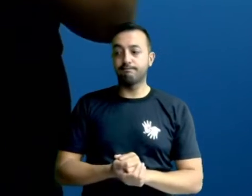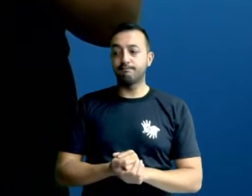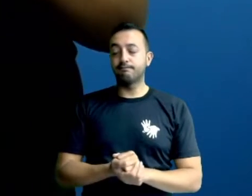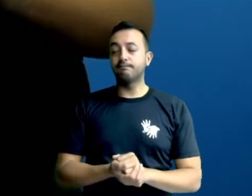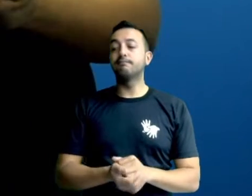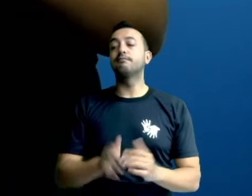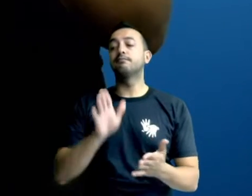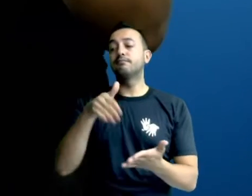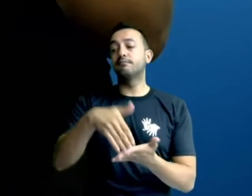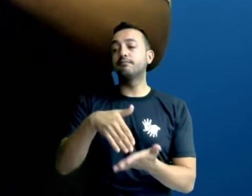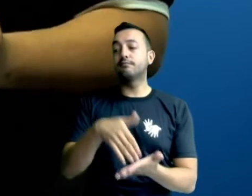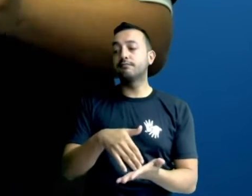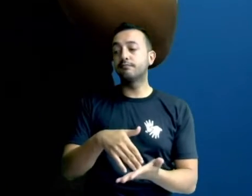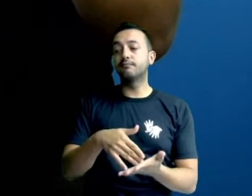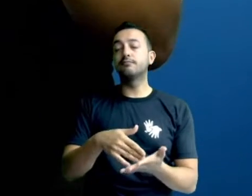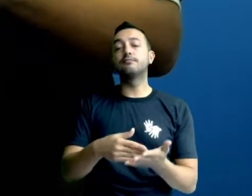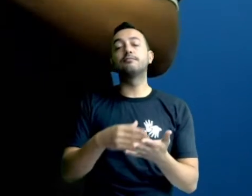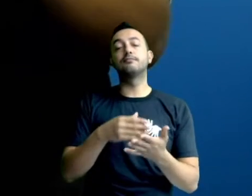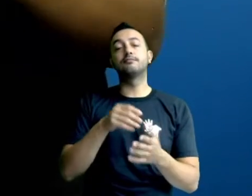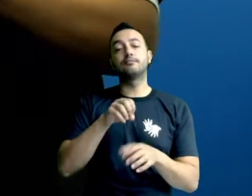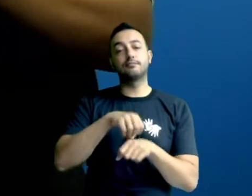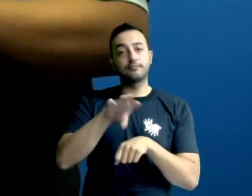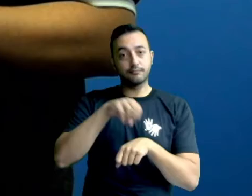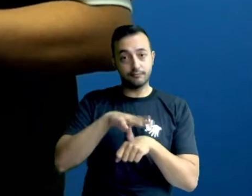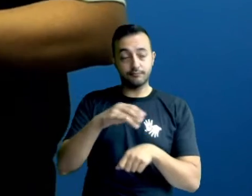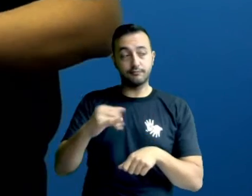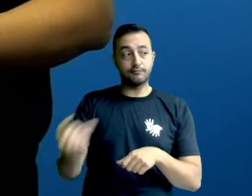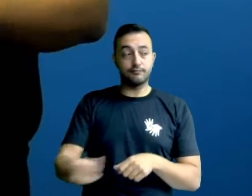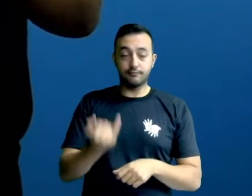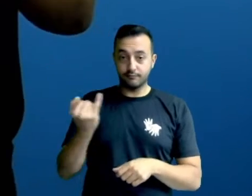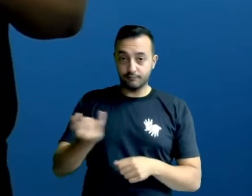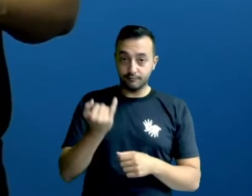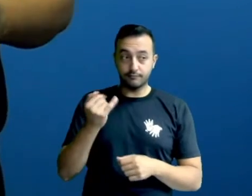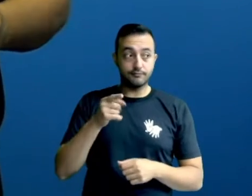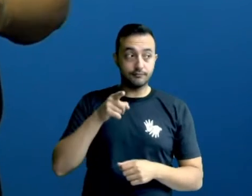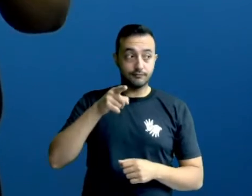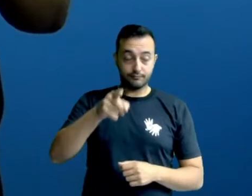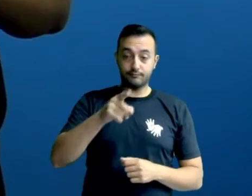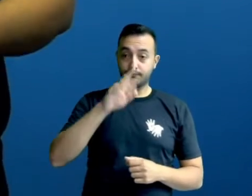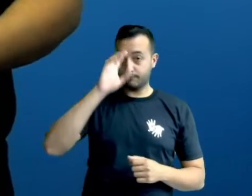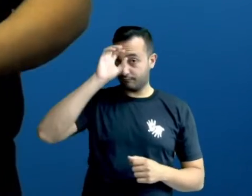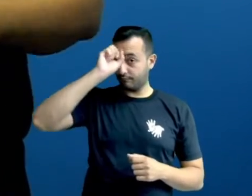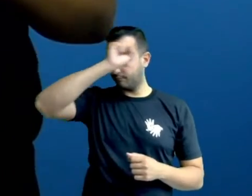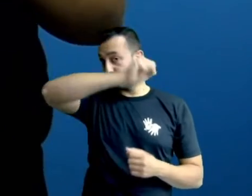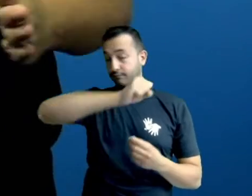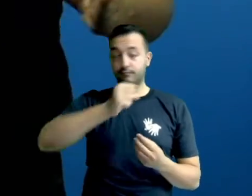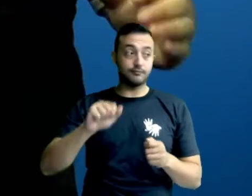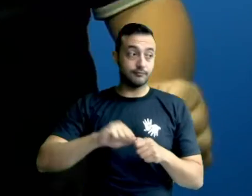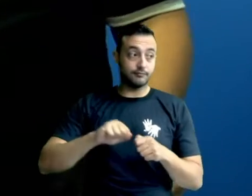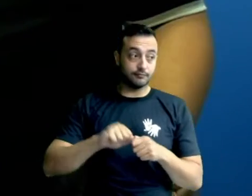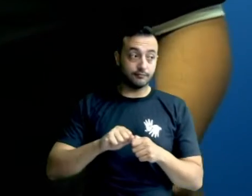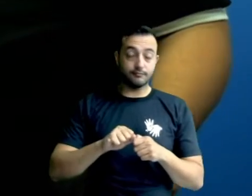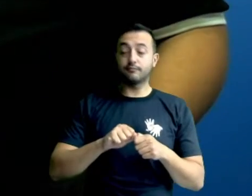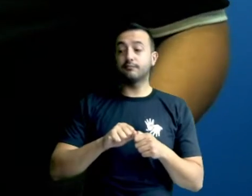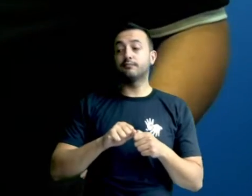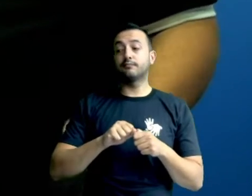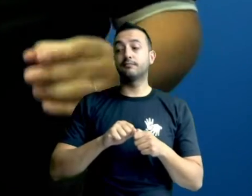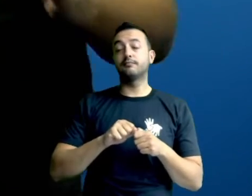E, por último, o professor vai dar uma dica valiosa para você aprender a fazer um